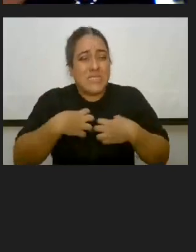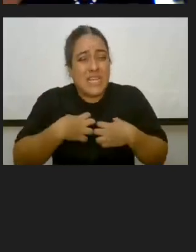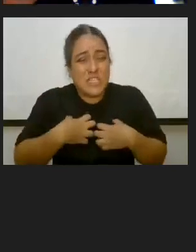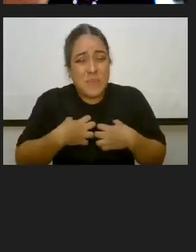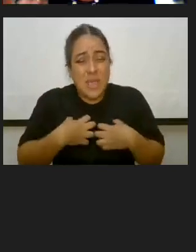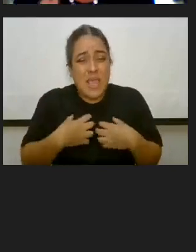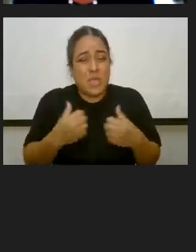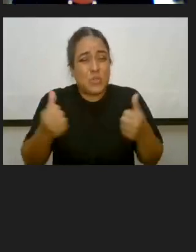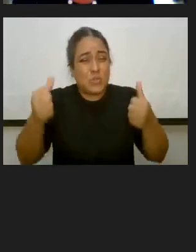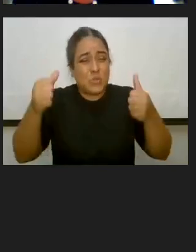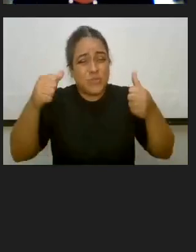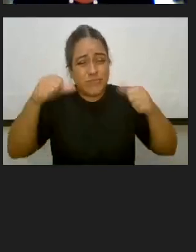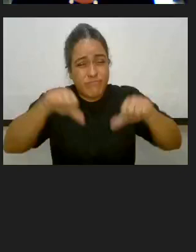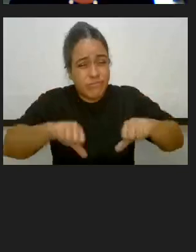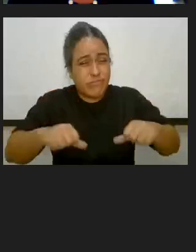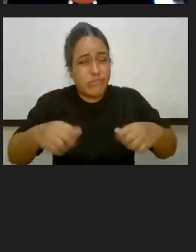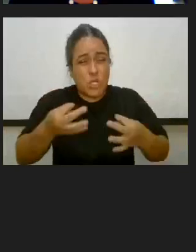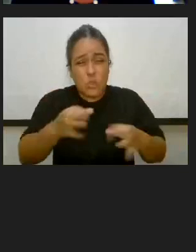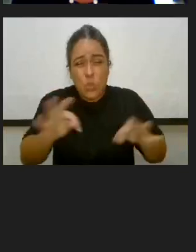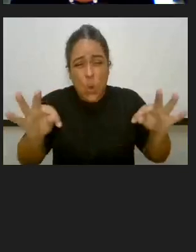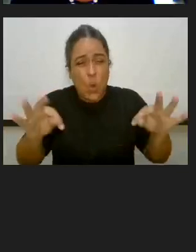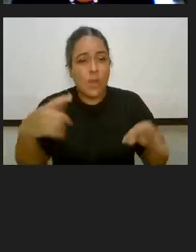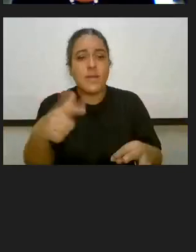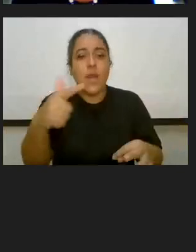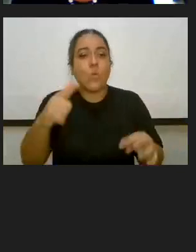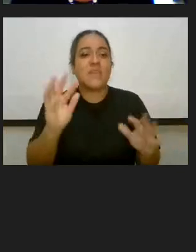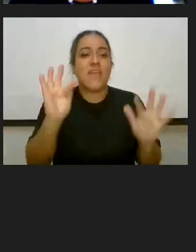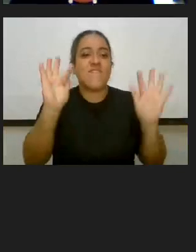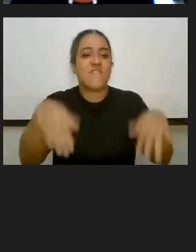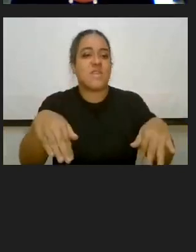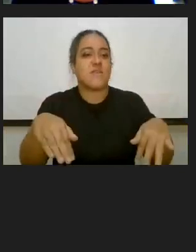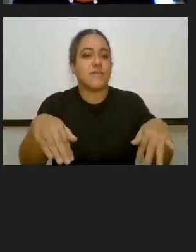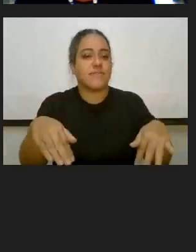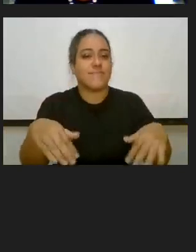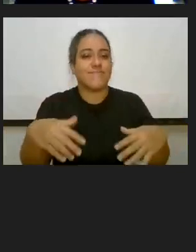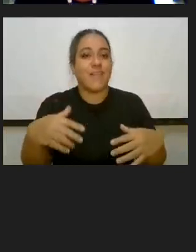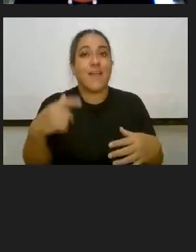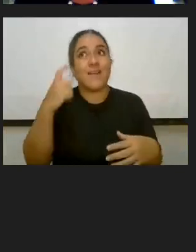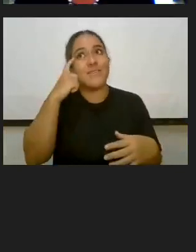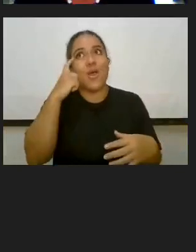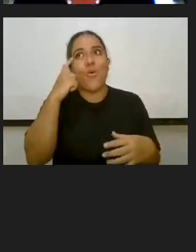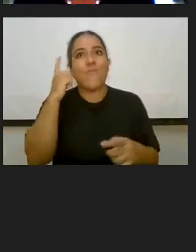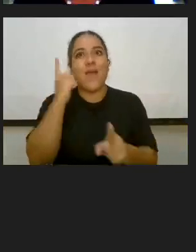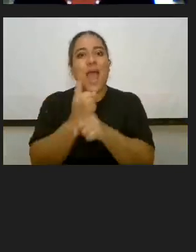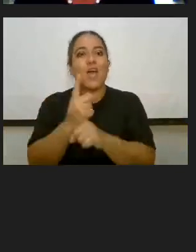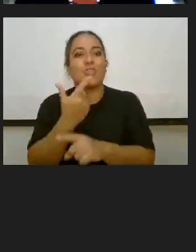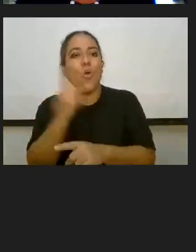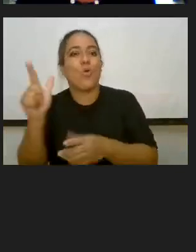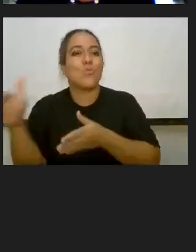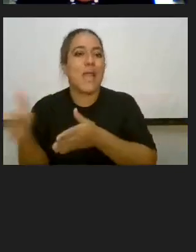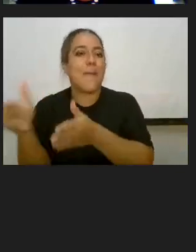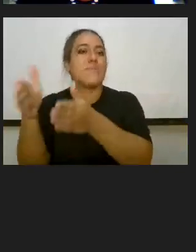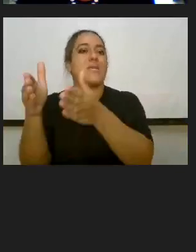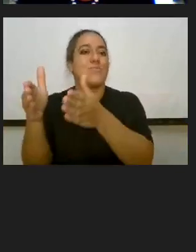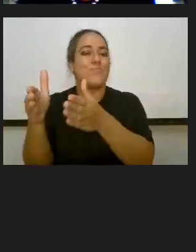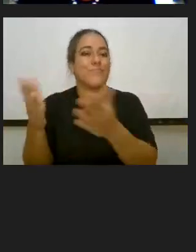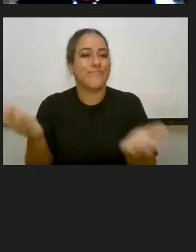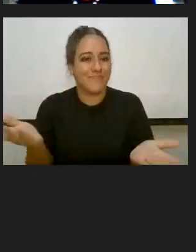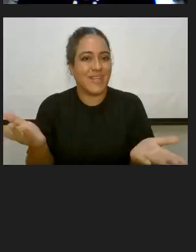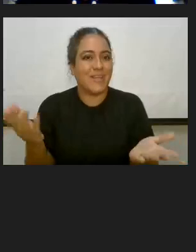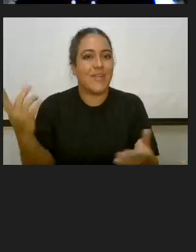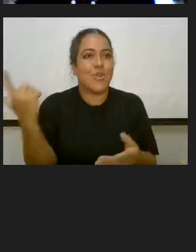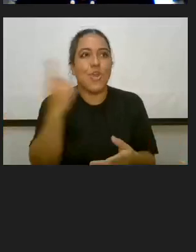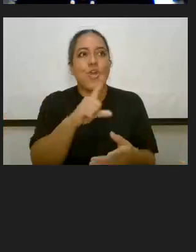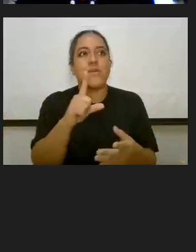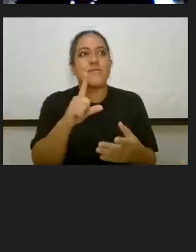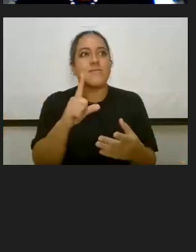e inescapável. Não há outro caminho, está encerrada qualquer possibilidade